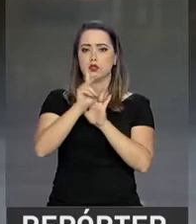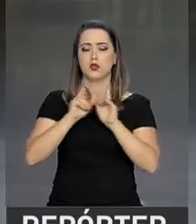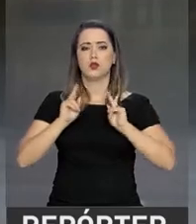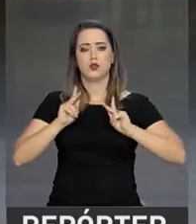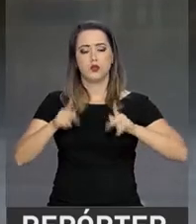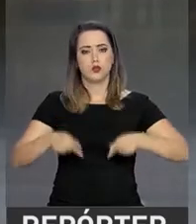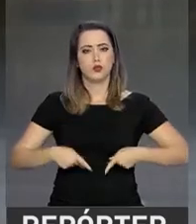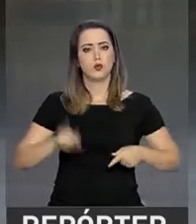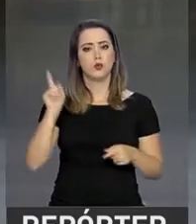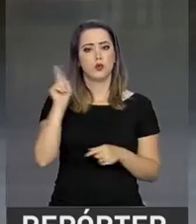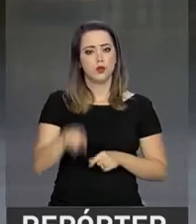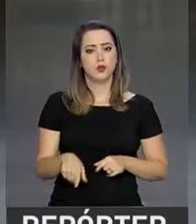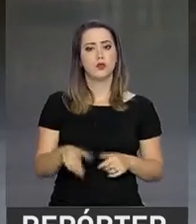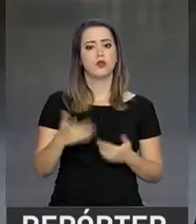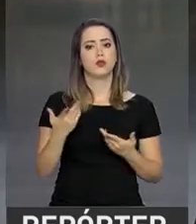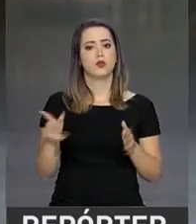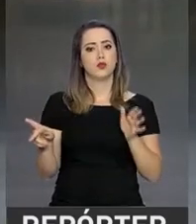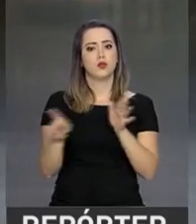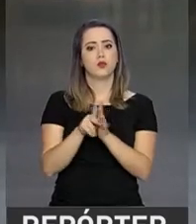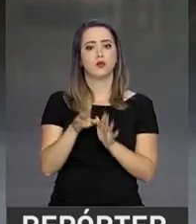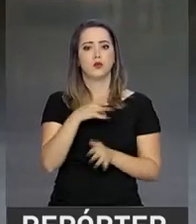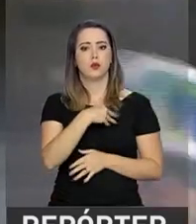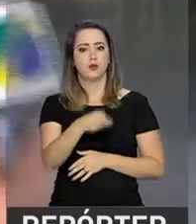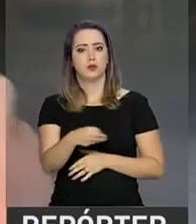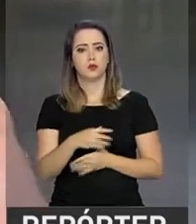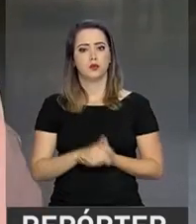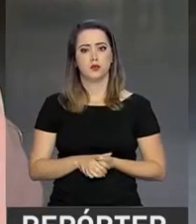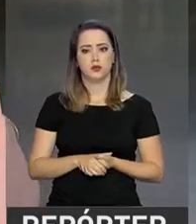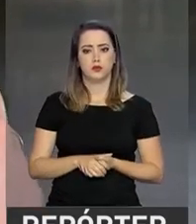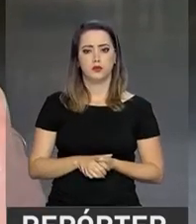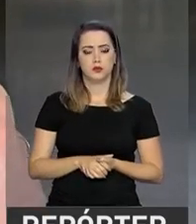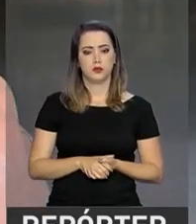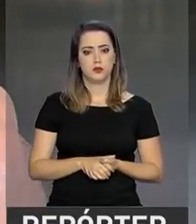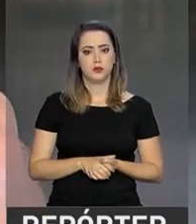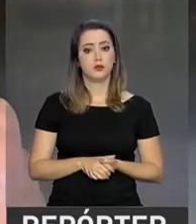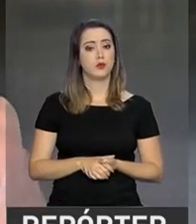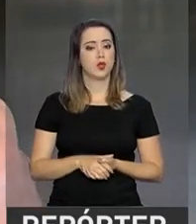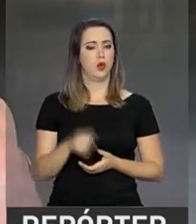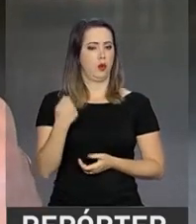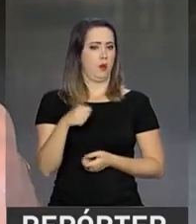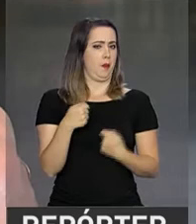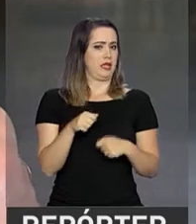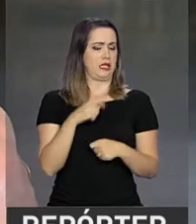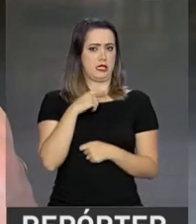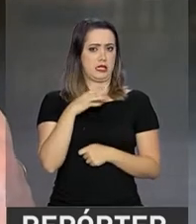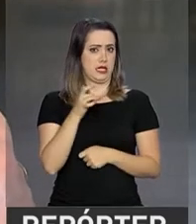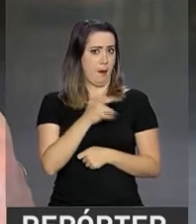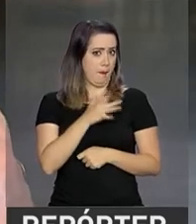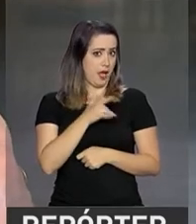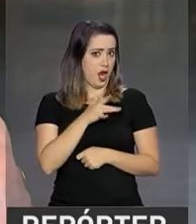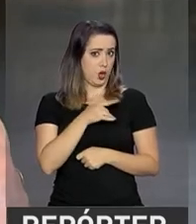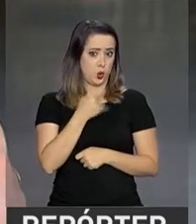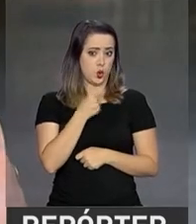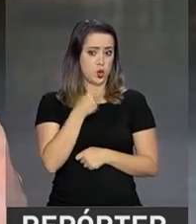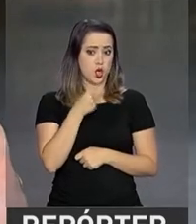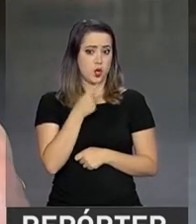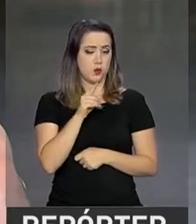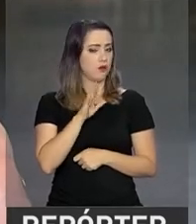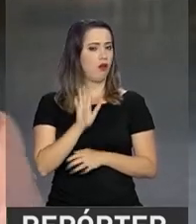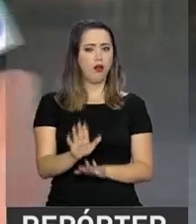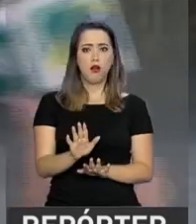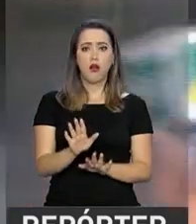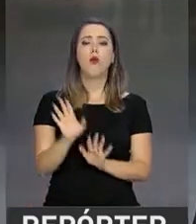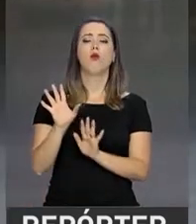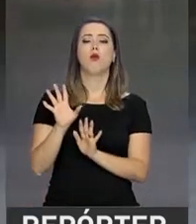idosos são perpetradas pelos filhos. Agora, a pessoa não precisa ter medo de denunciar, né? As denúncias são mantidas